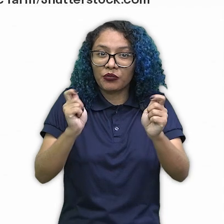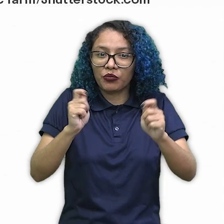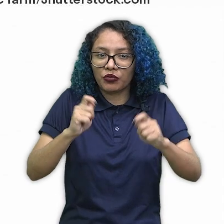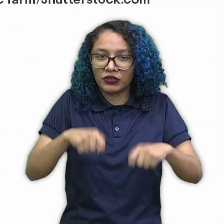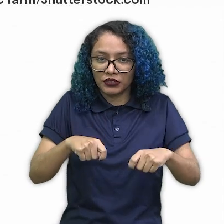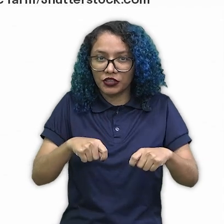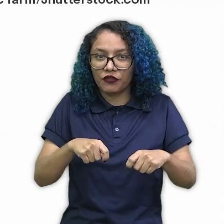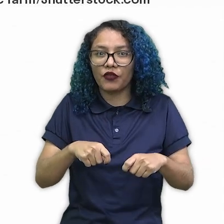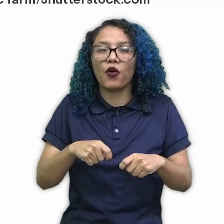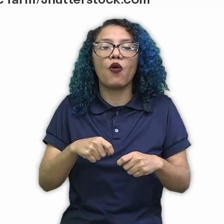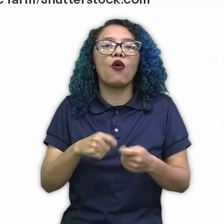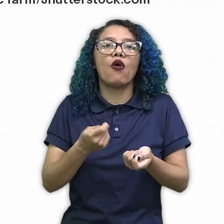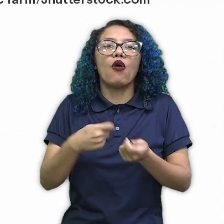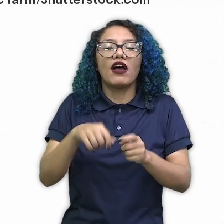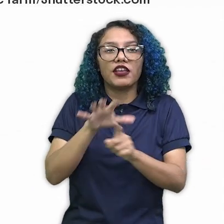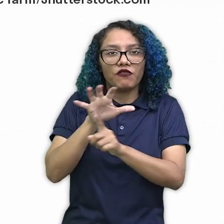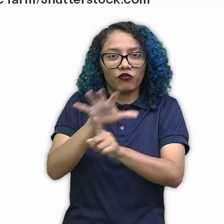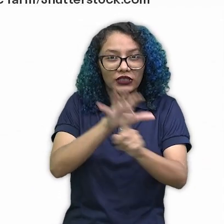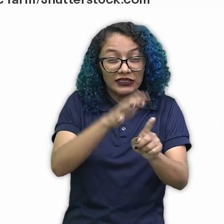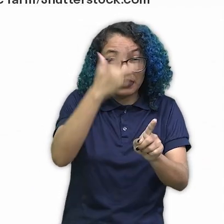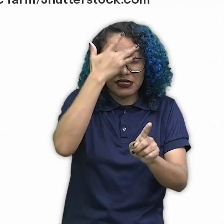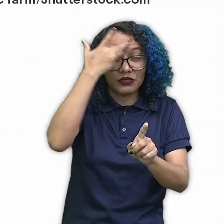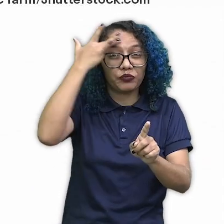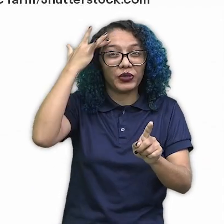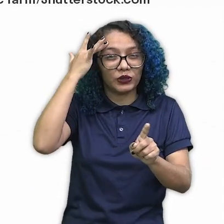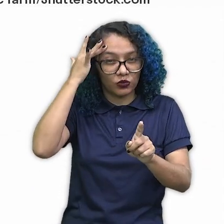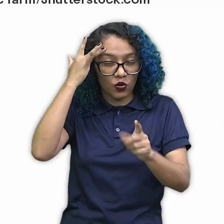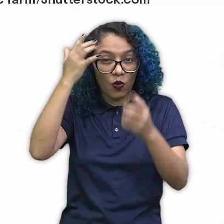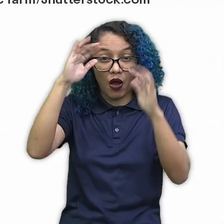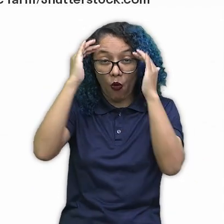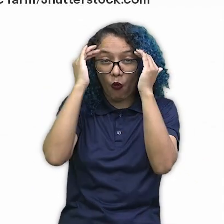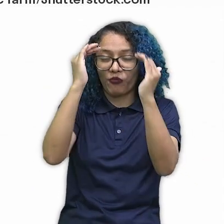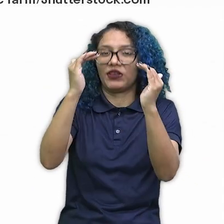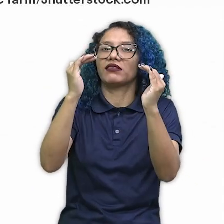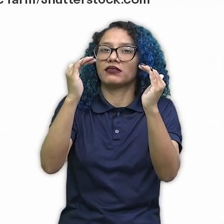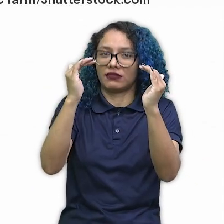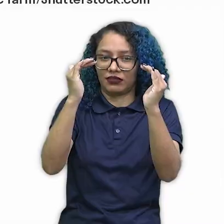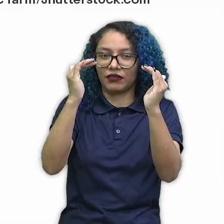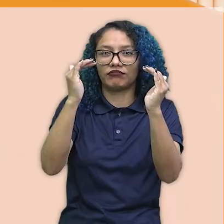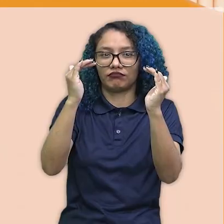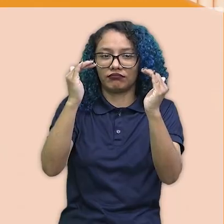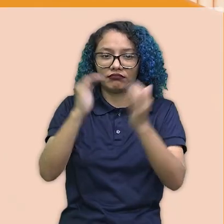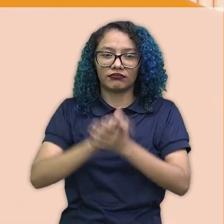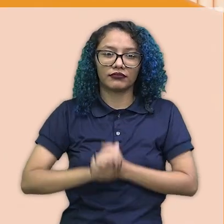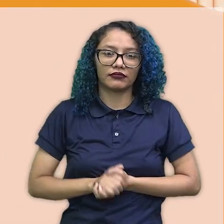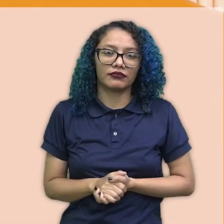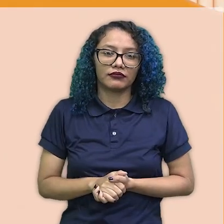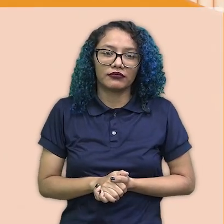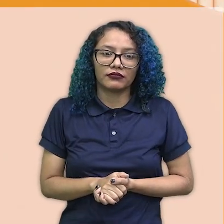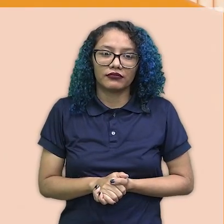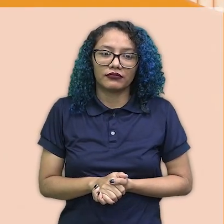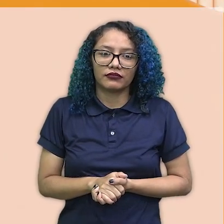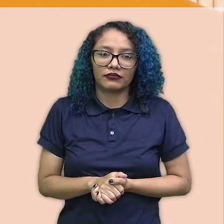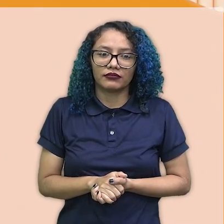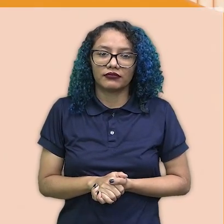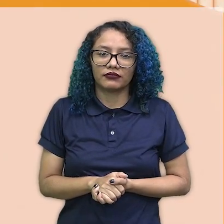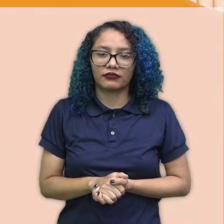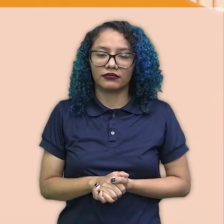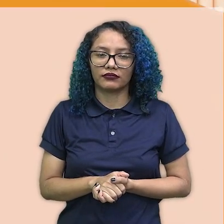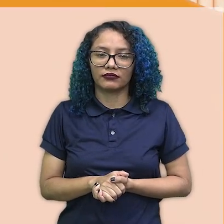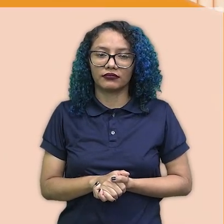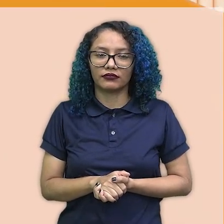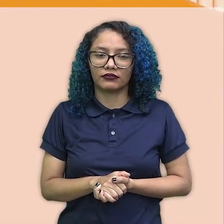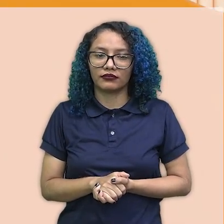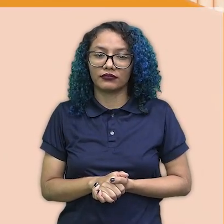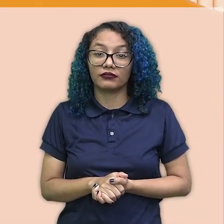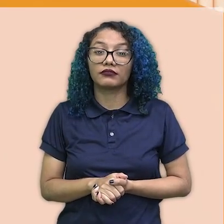docilizariam os corpos das pessoas. Olha só que interessante, gente. Vamos continuar aí, né? Tá?